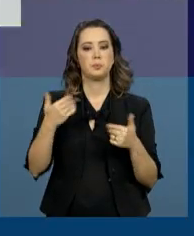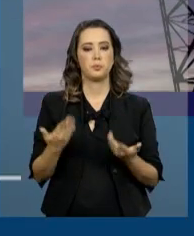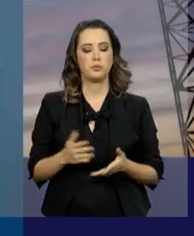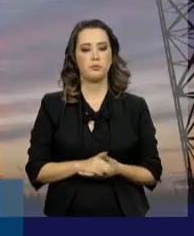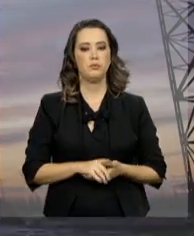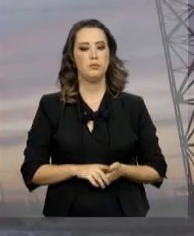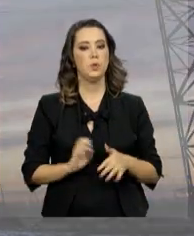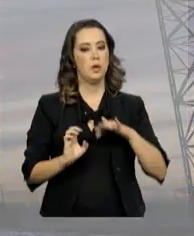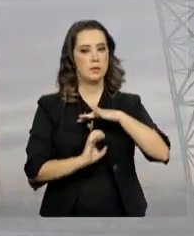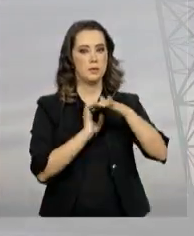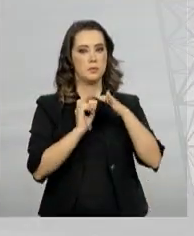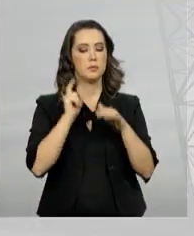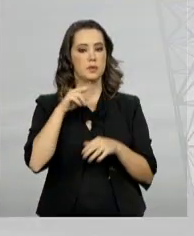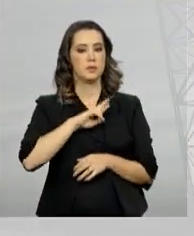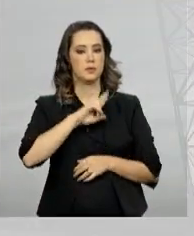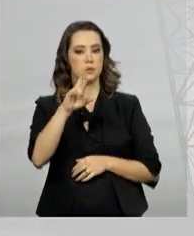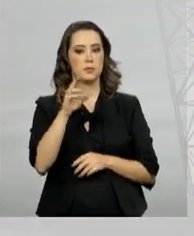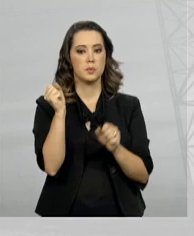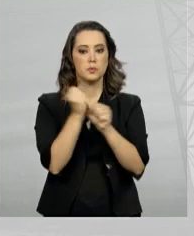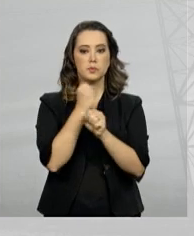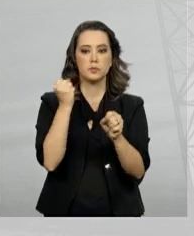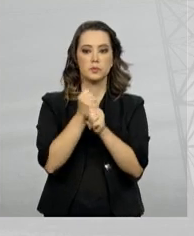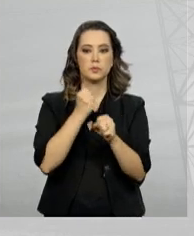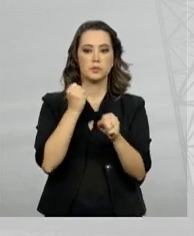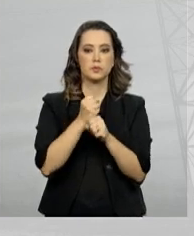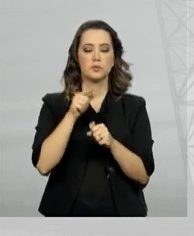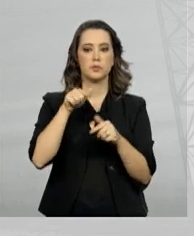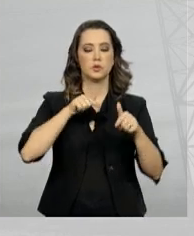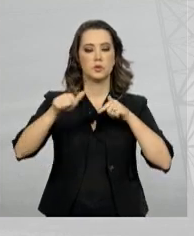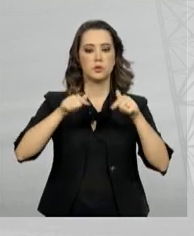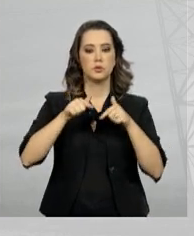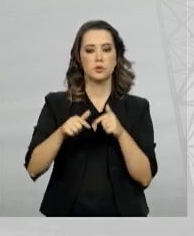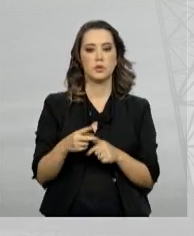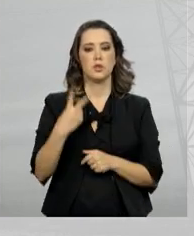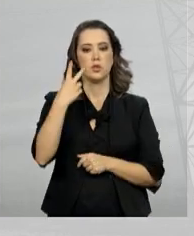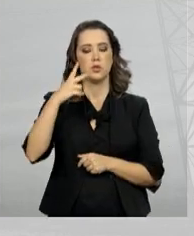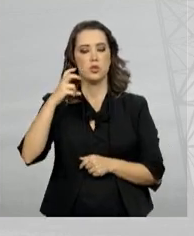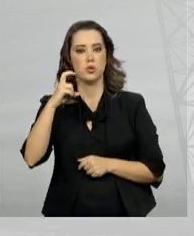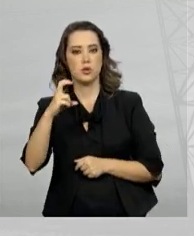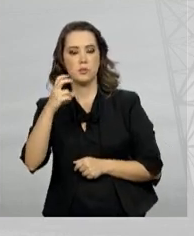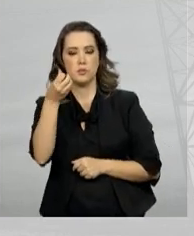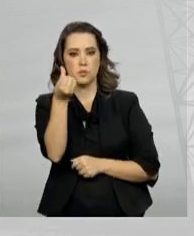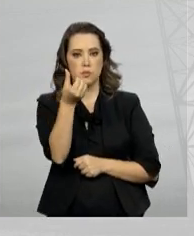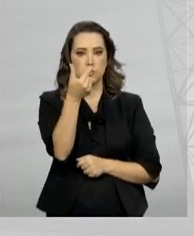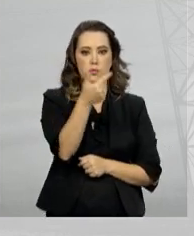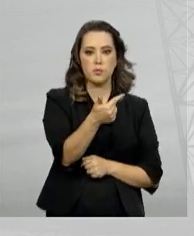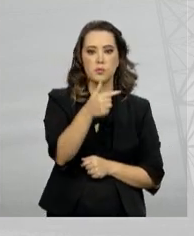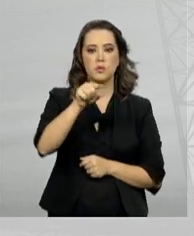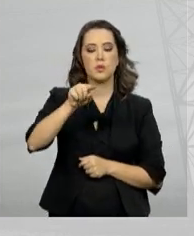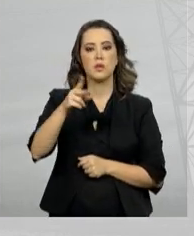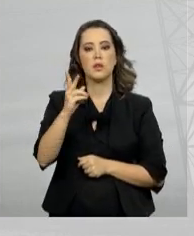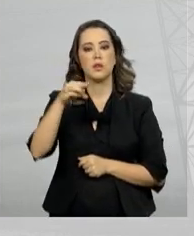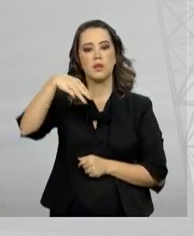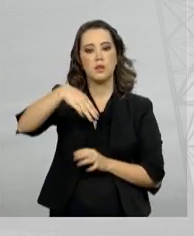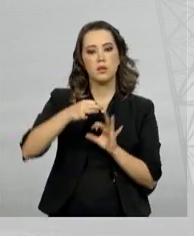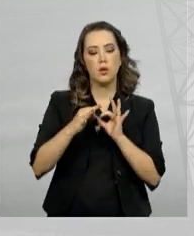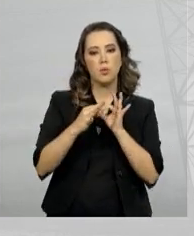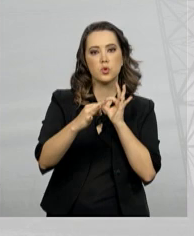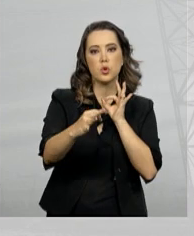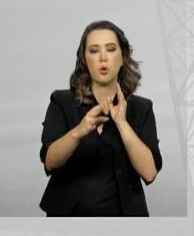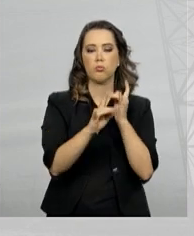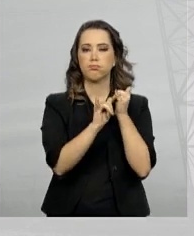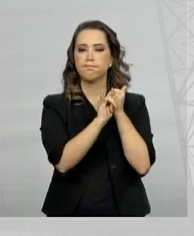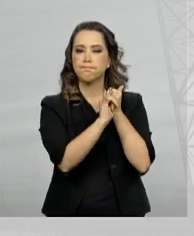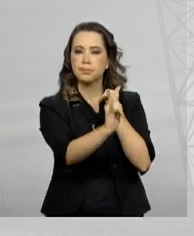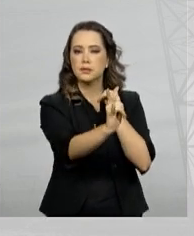empresas serão responsáveis pela construção e operação de dois mil 562 quilômetros de linhas de transmissão